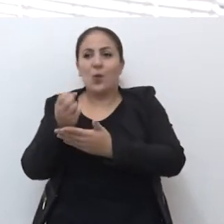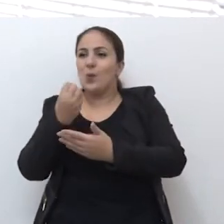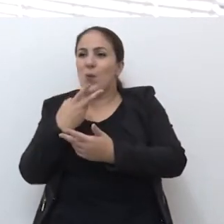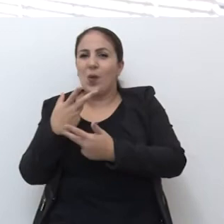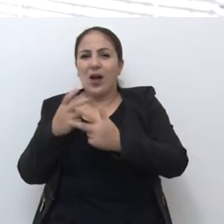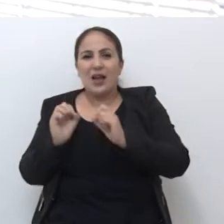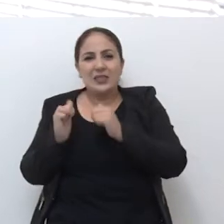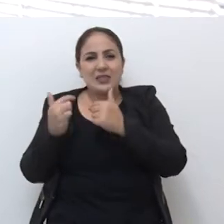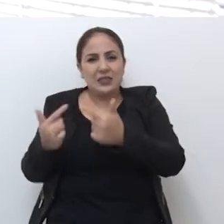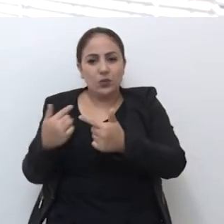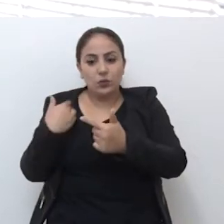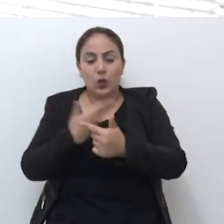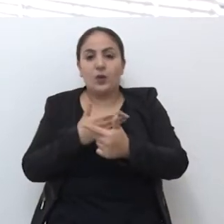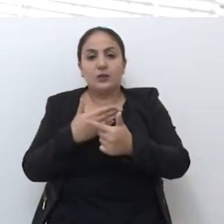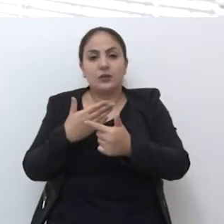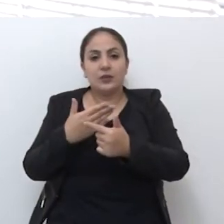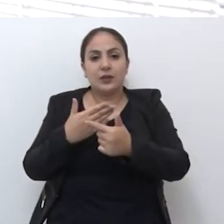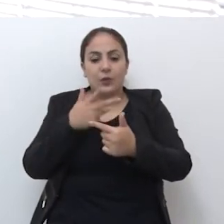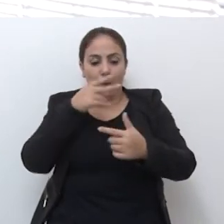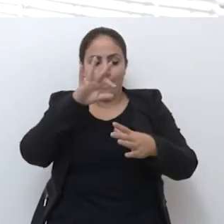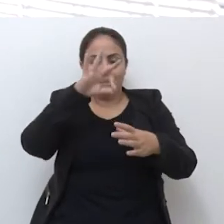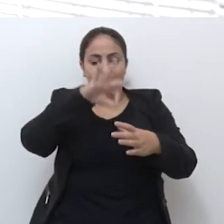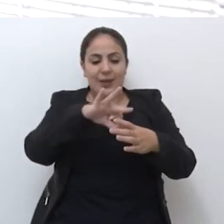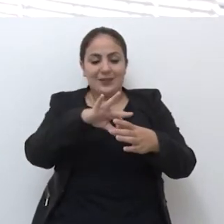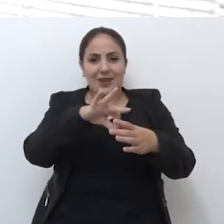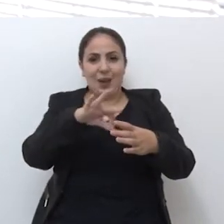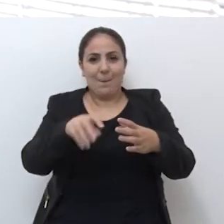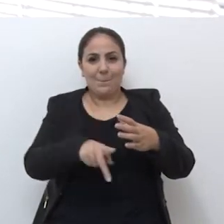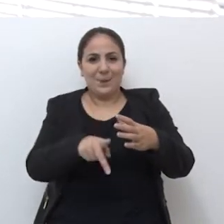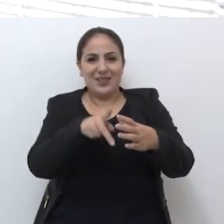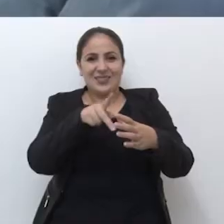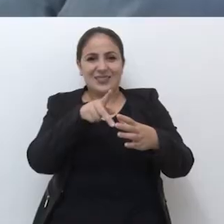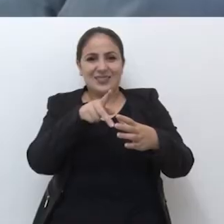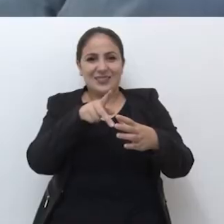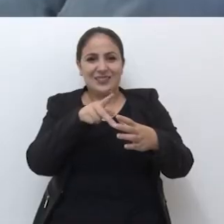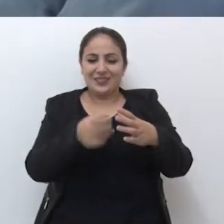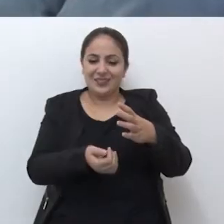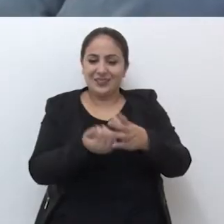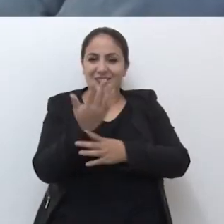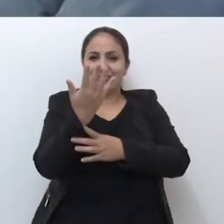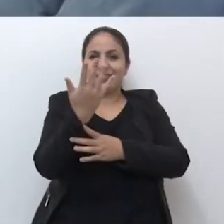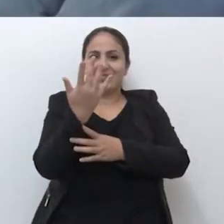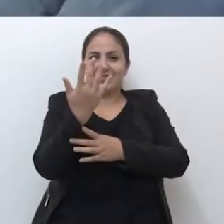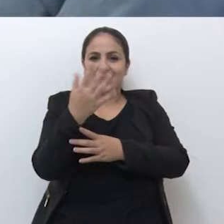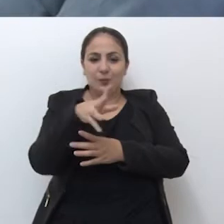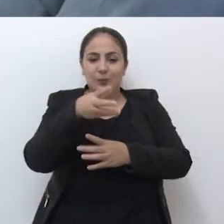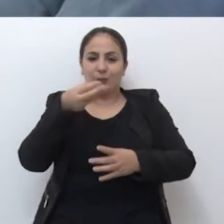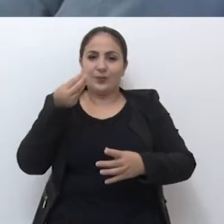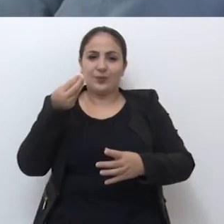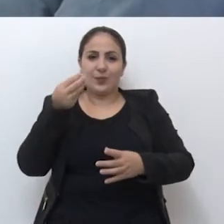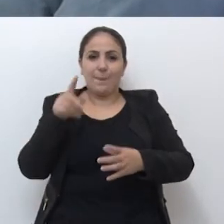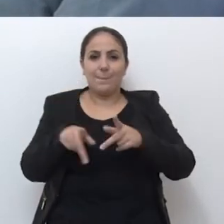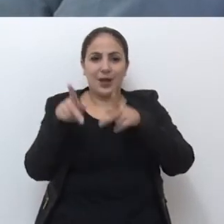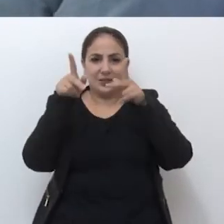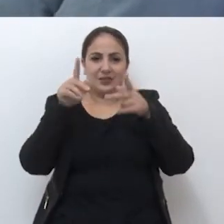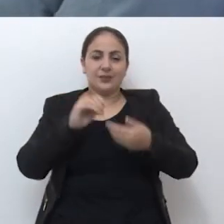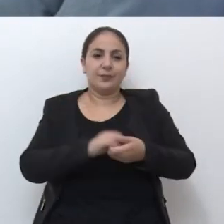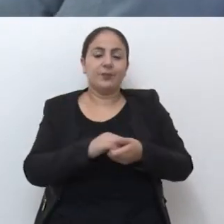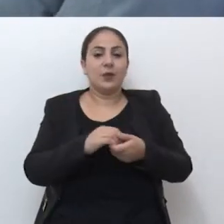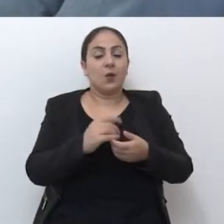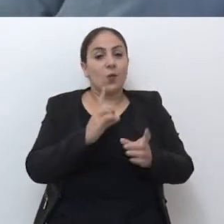gente planta a base ou cria a base para o desenvolvimento que o Brasil precisa. O encontro, que oportunizou a troca